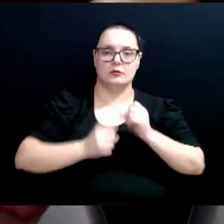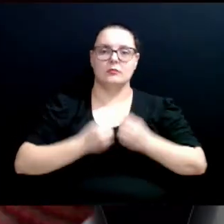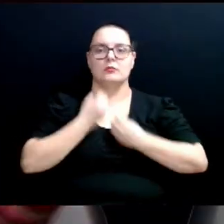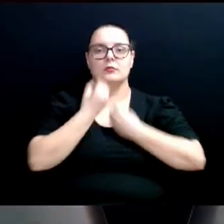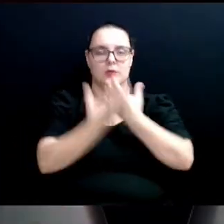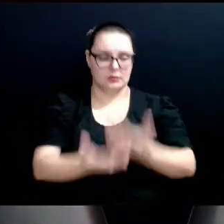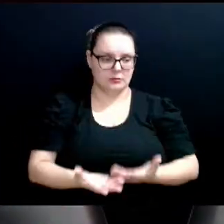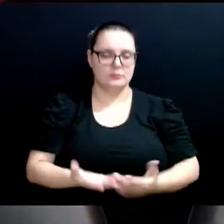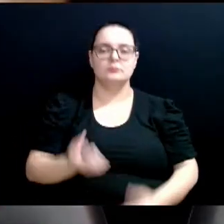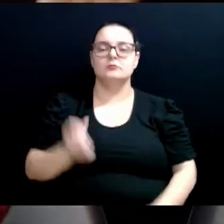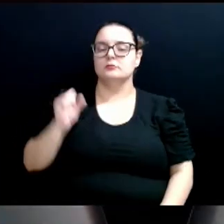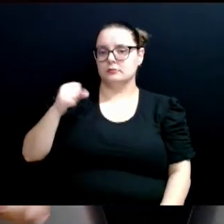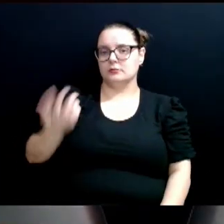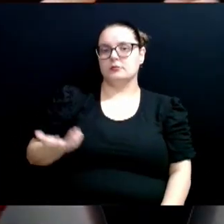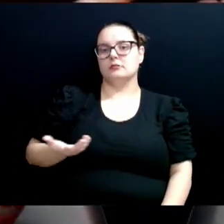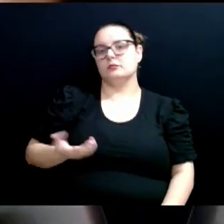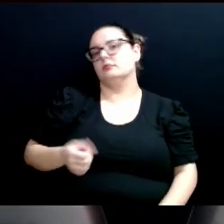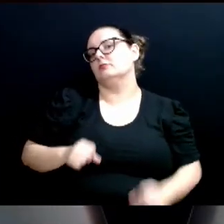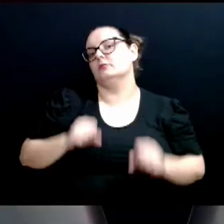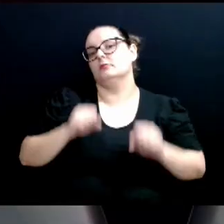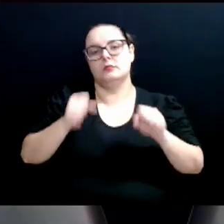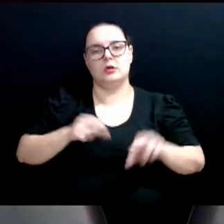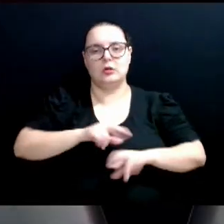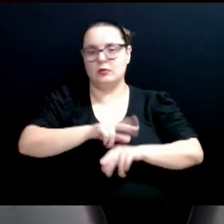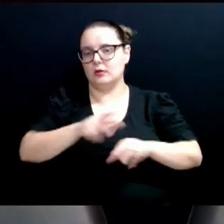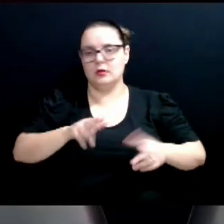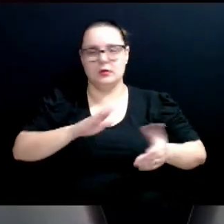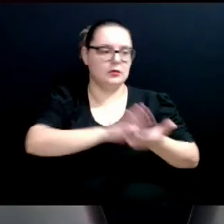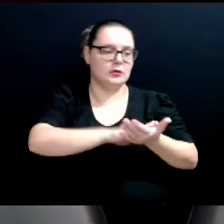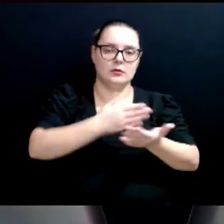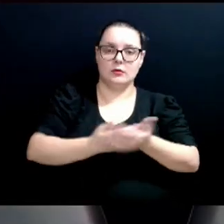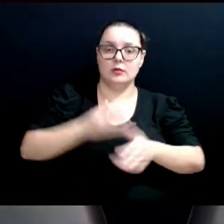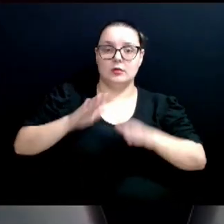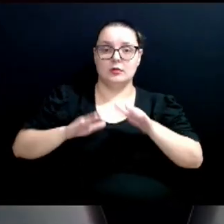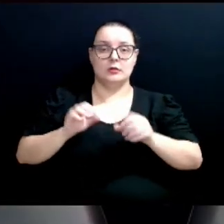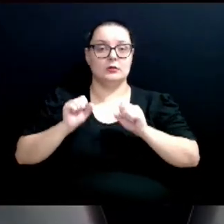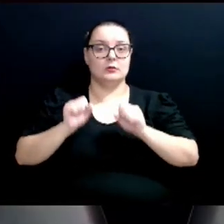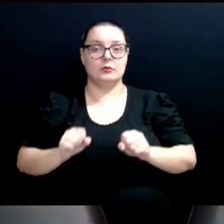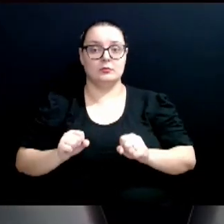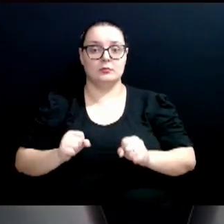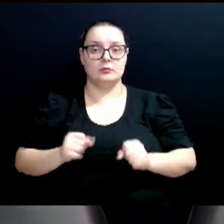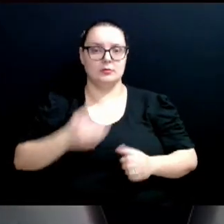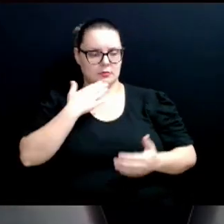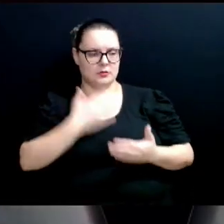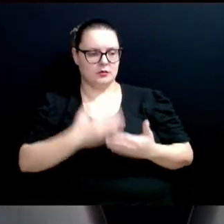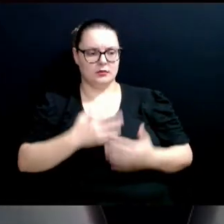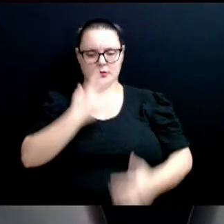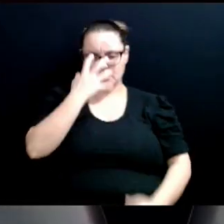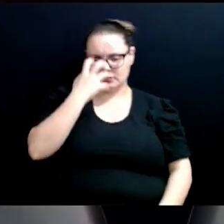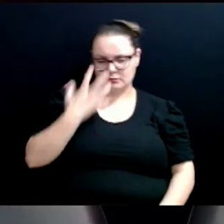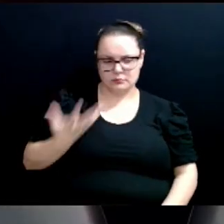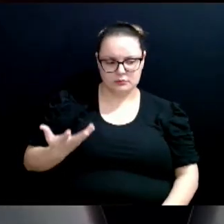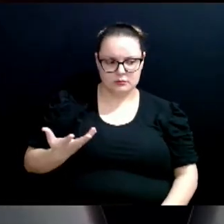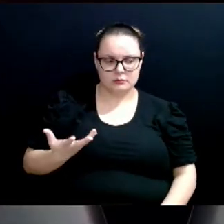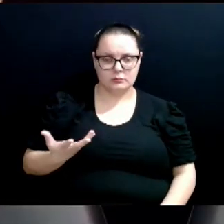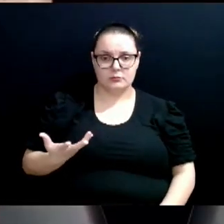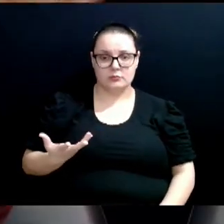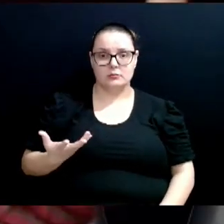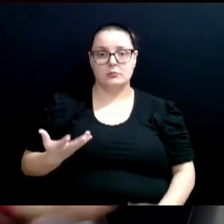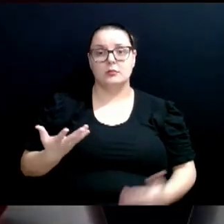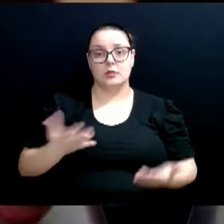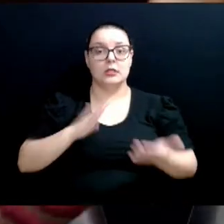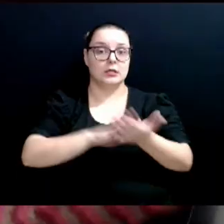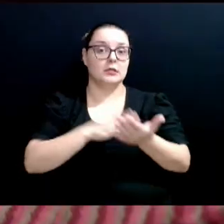Uhum. Pode ser diversas interpretações, às vezes eu posso fazer uma cara de assustada, às vezes eu posso fazer uma cara de brava, e essa interpretação